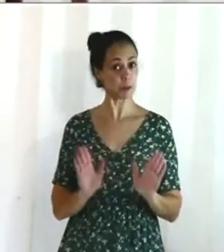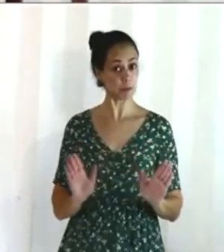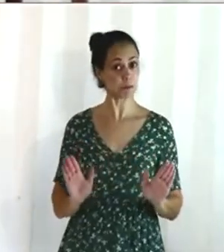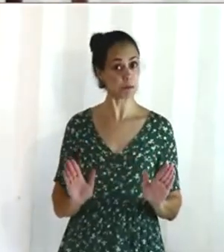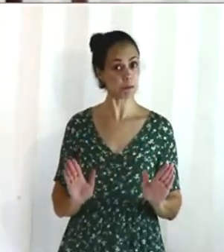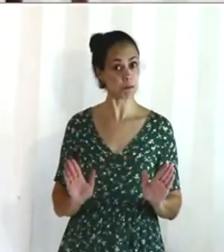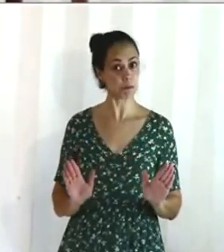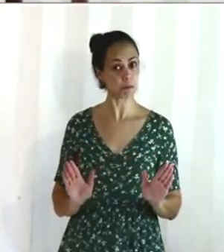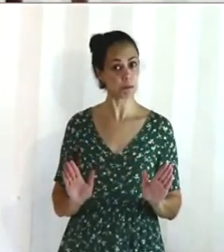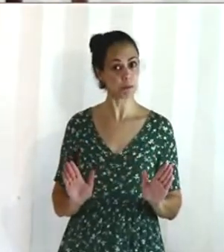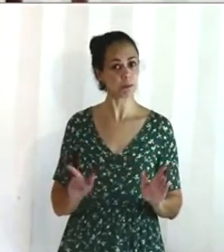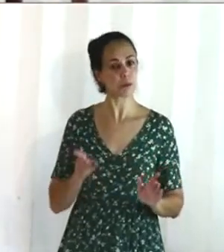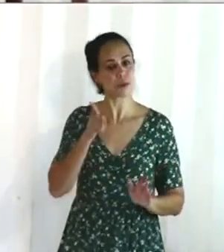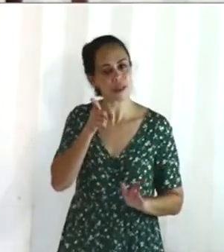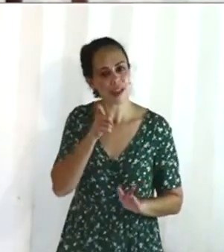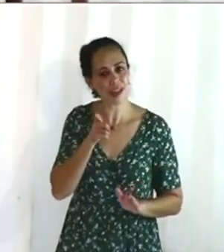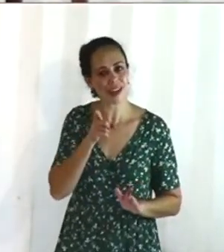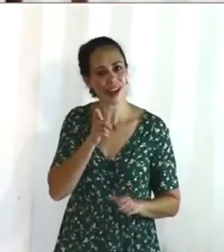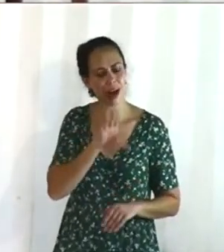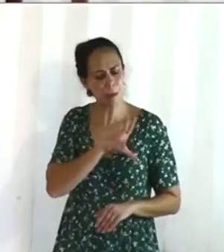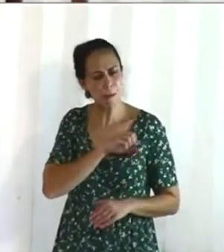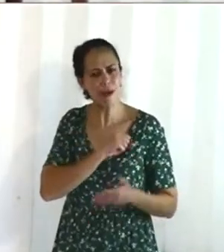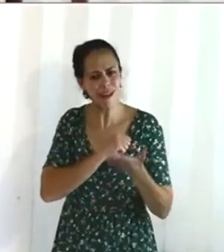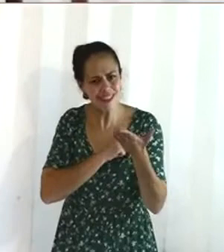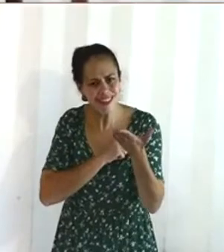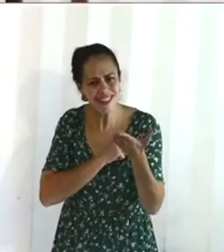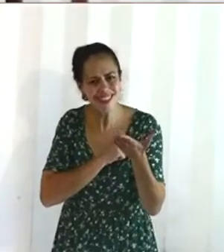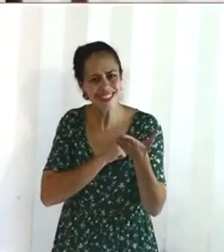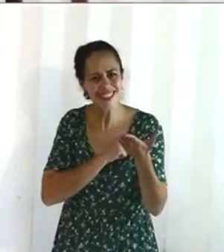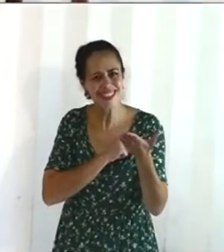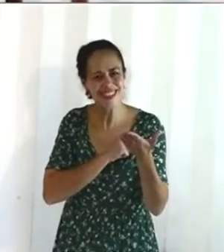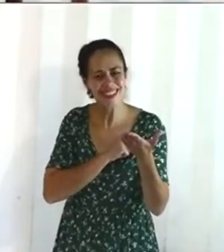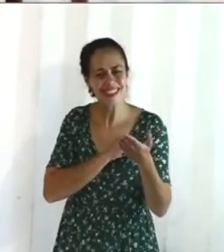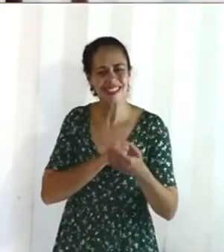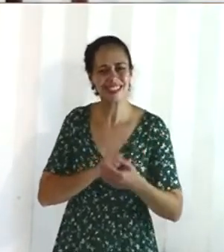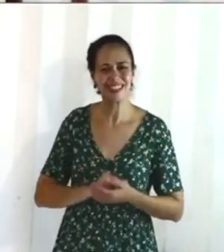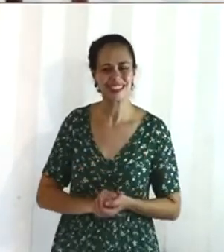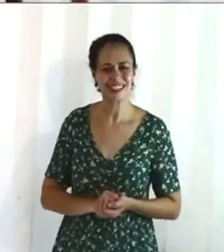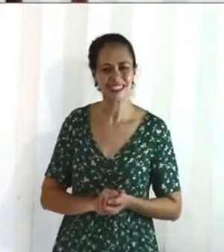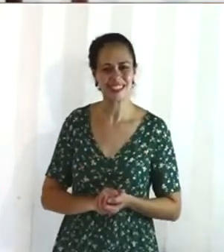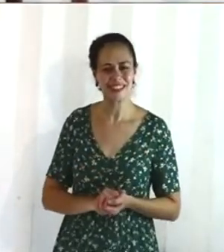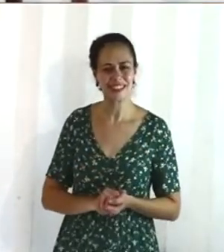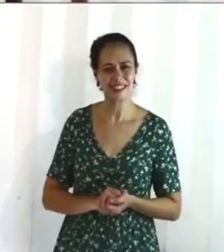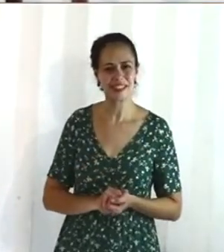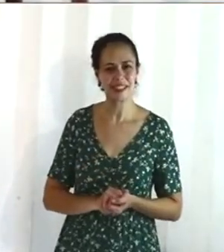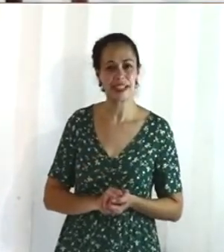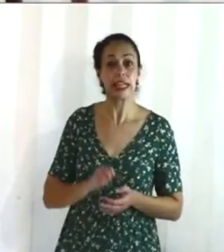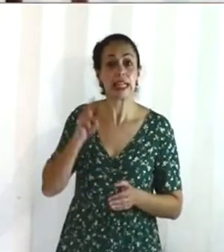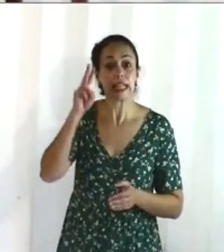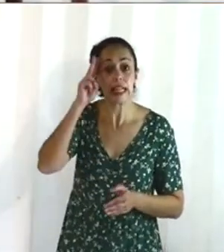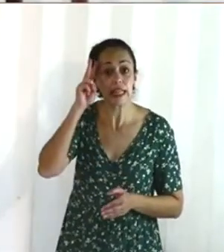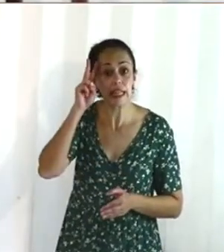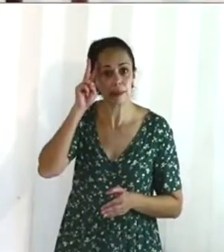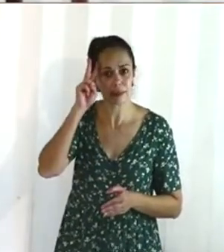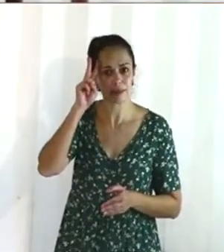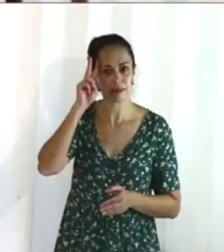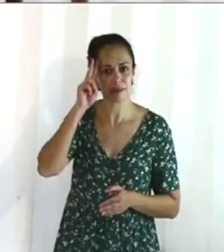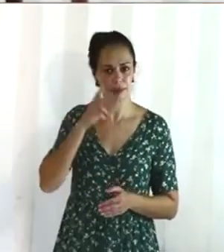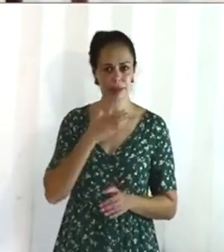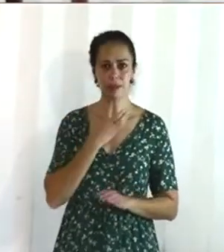meus queridos irmãos, que nós temos que lembrar que o Natal é o